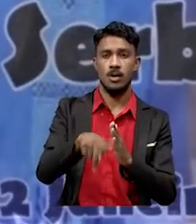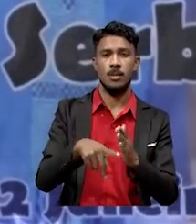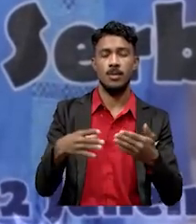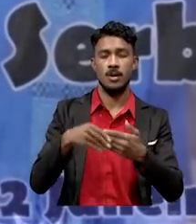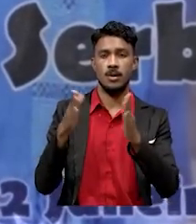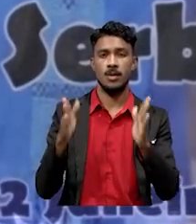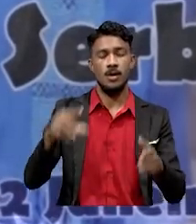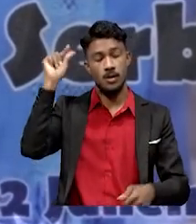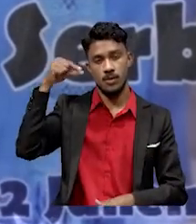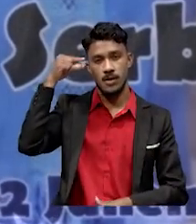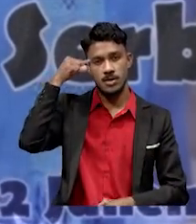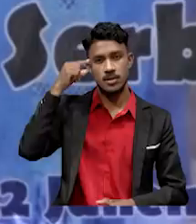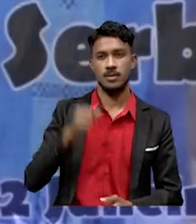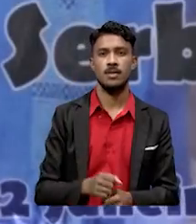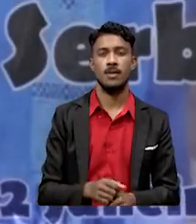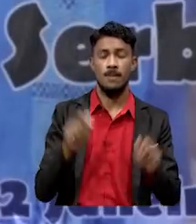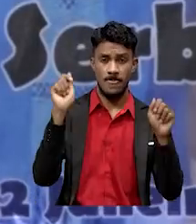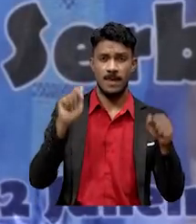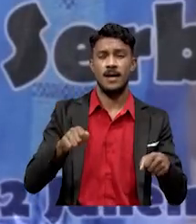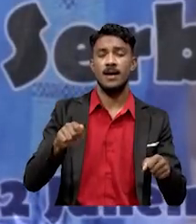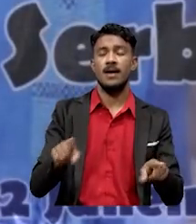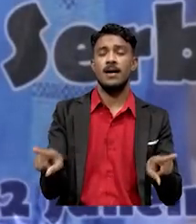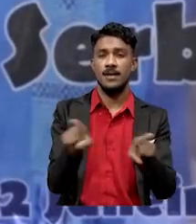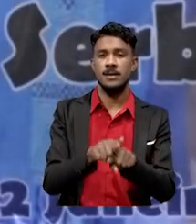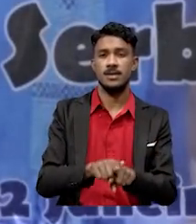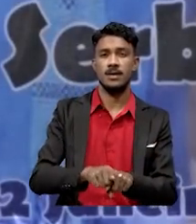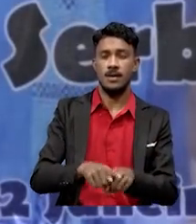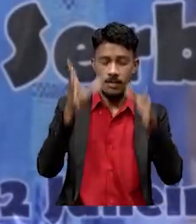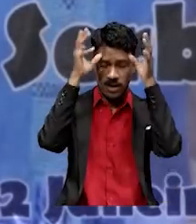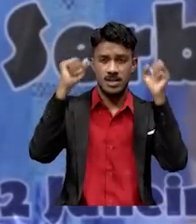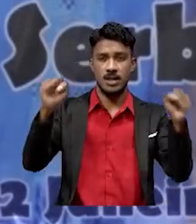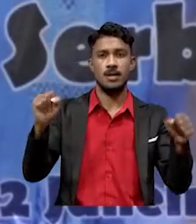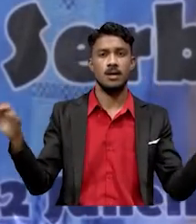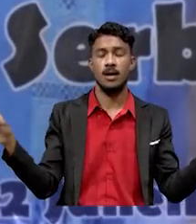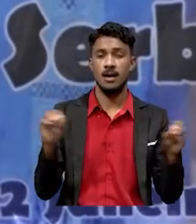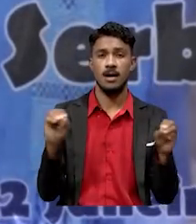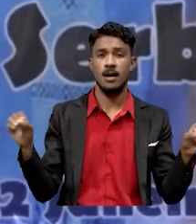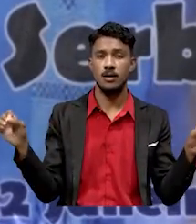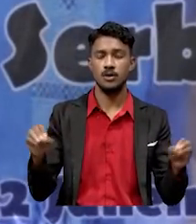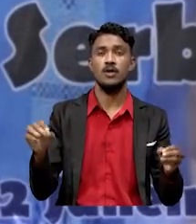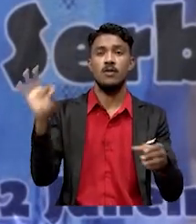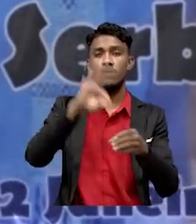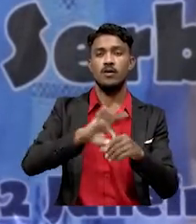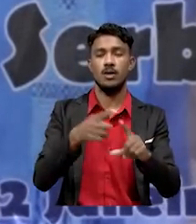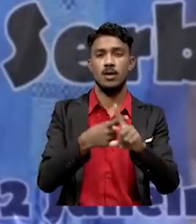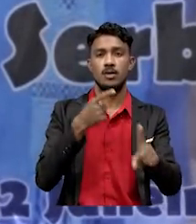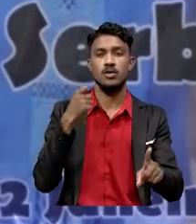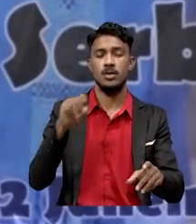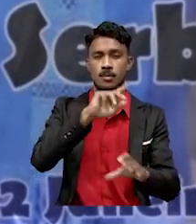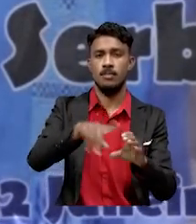gubernasaunya. Atu sai presidente da república, lá você vota mais usi